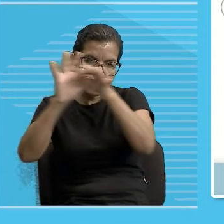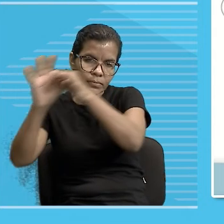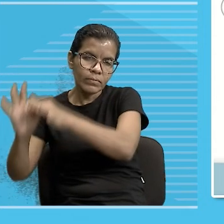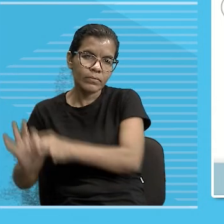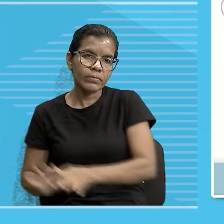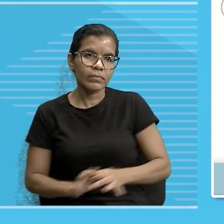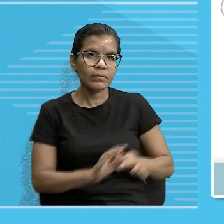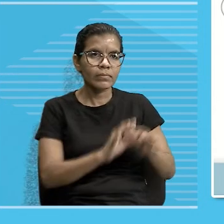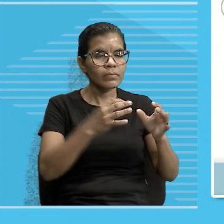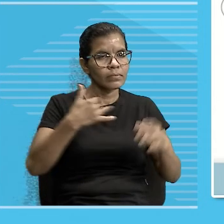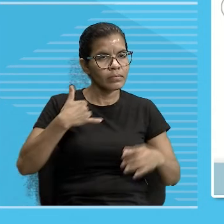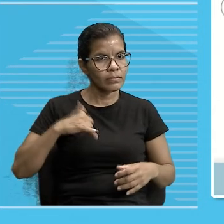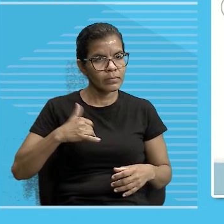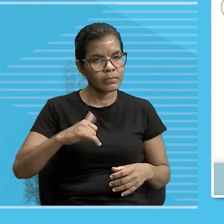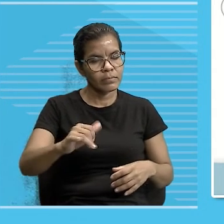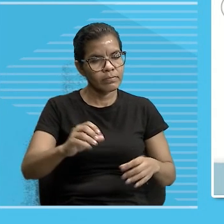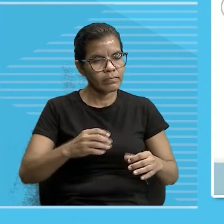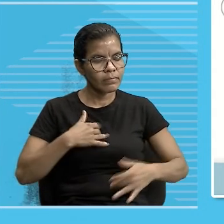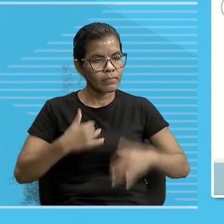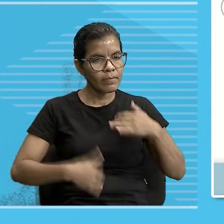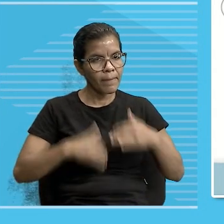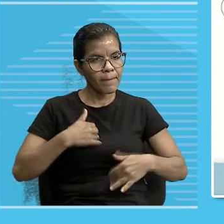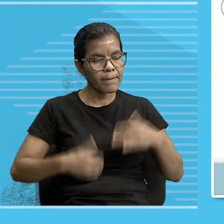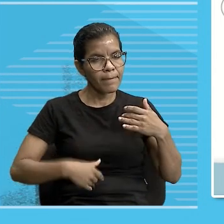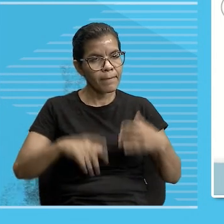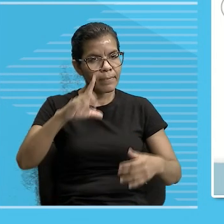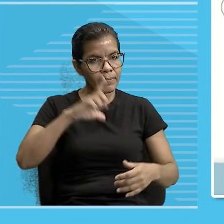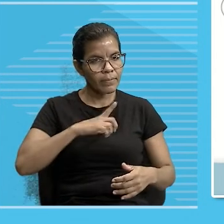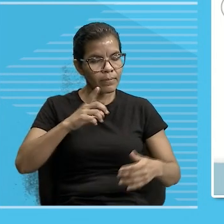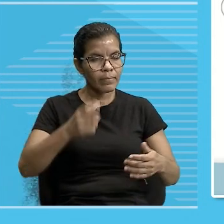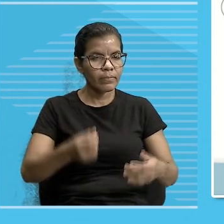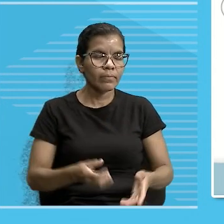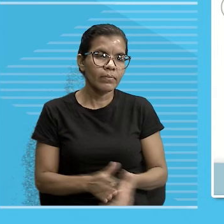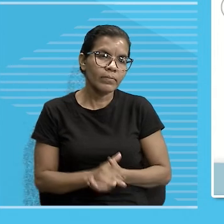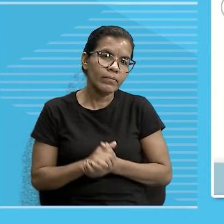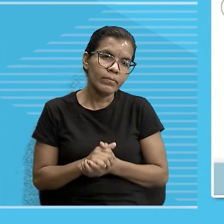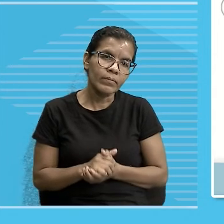ligada à energia que o corpo possuía.